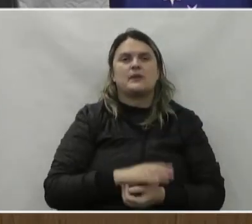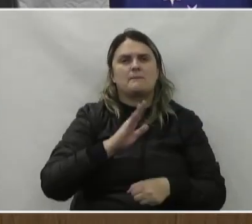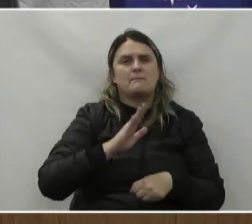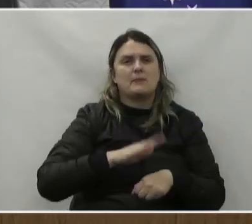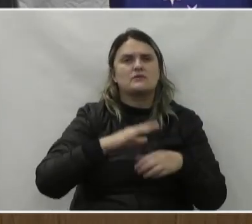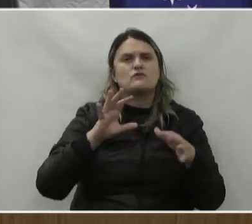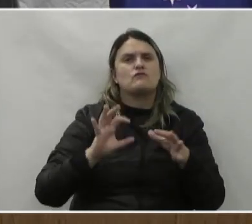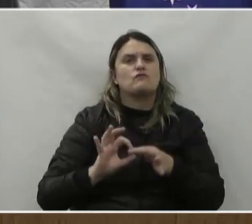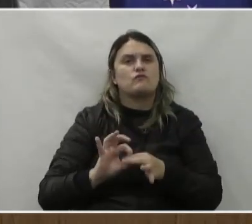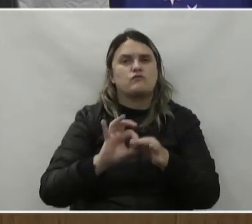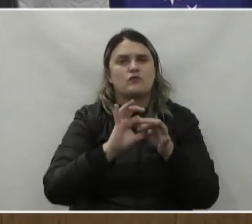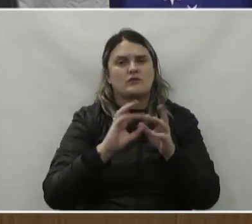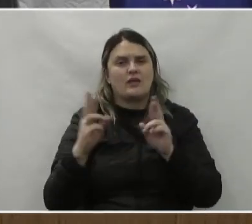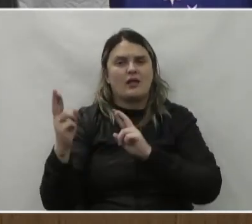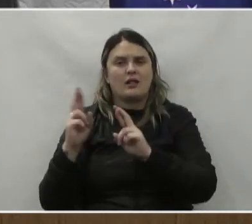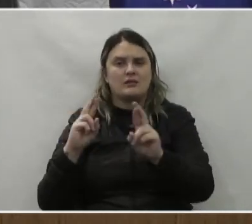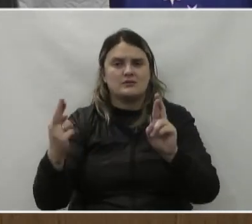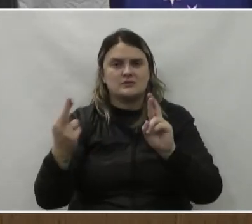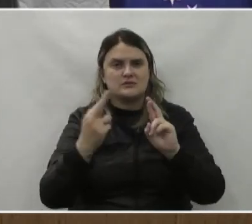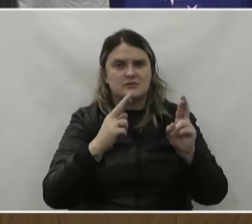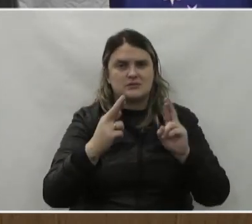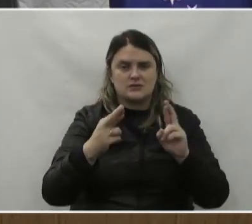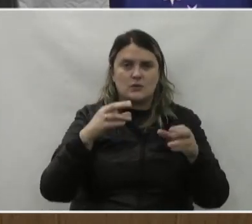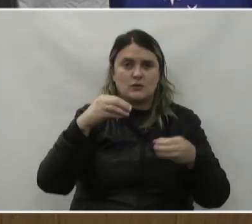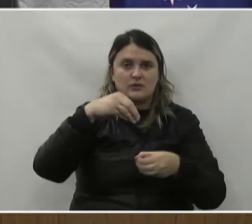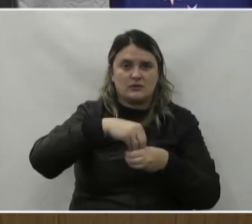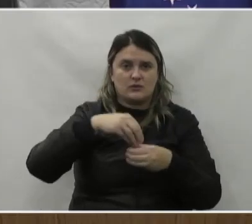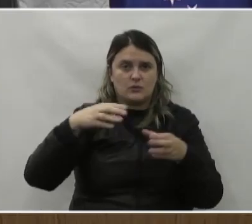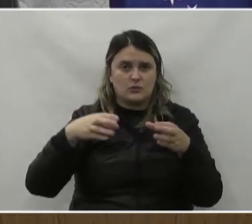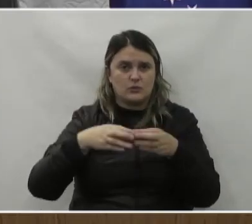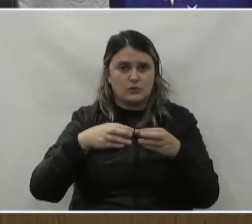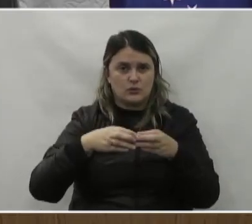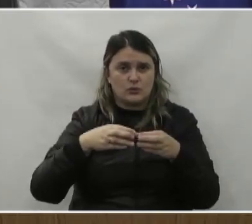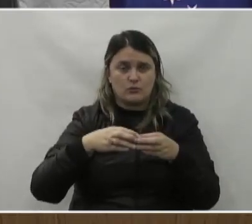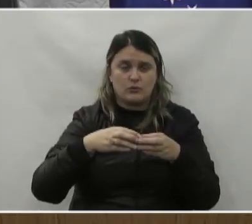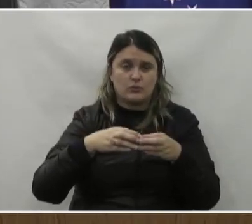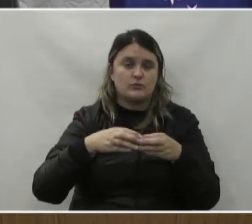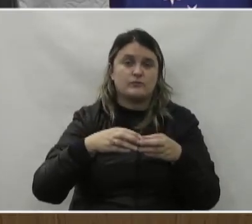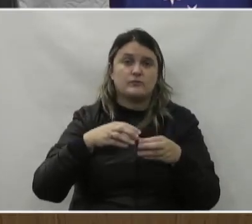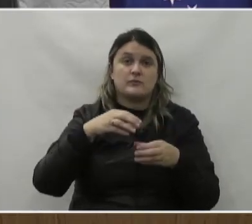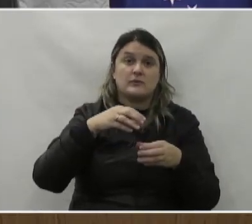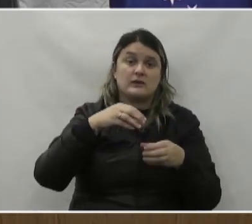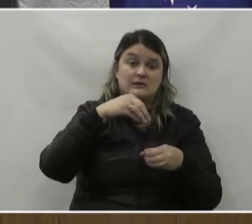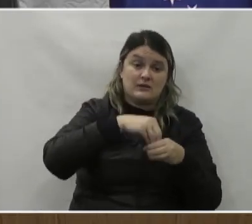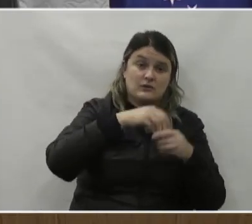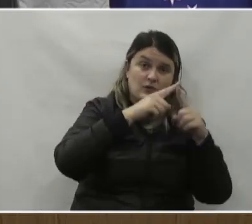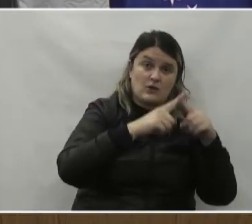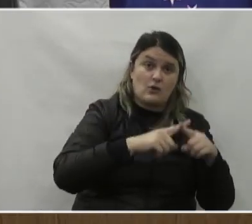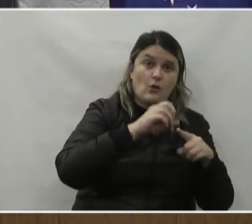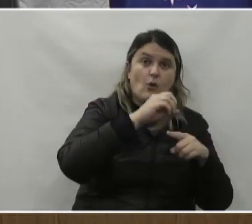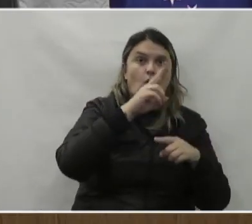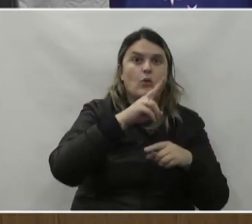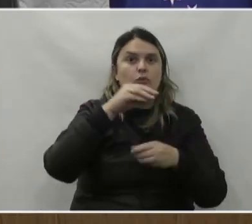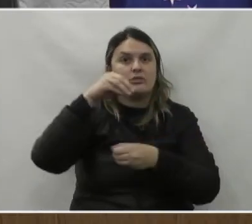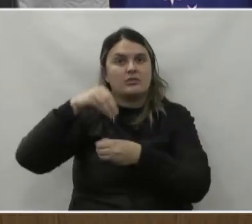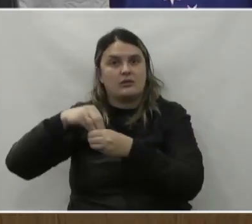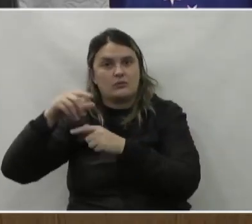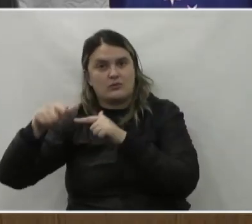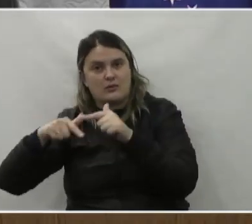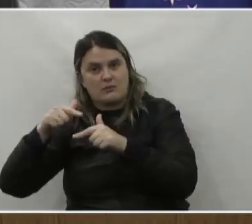fortalecendo o relacionamento entre os membros das equipes, seja dentro dos campeonatos quanto no ambiente de trabalho.